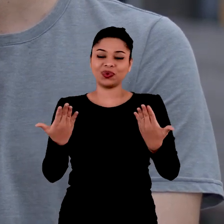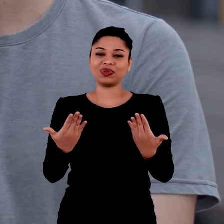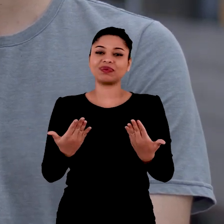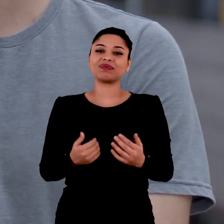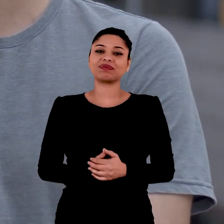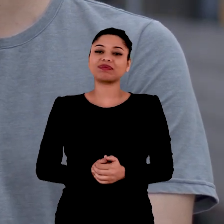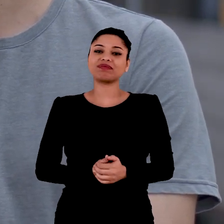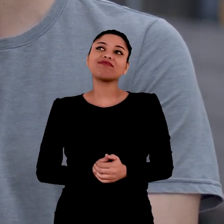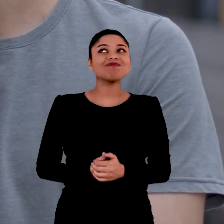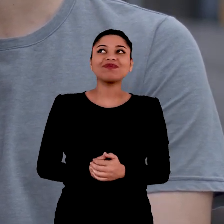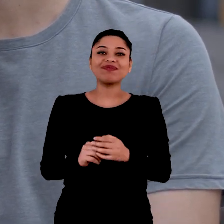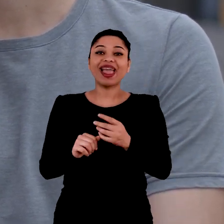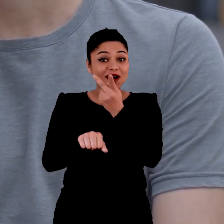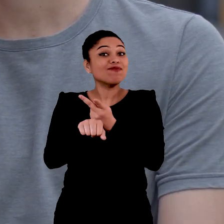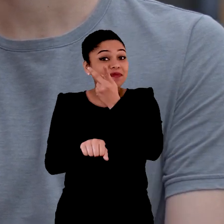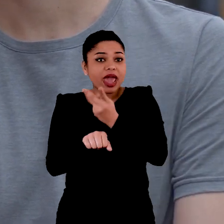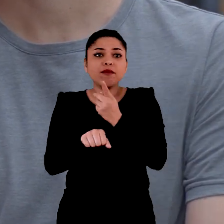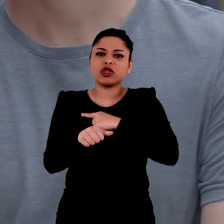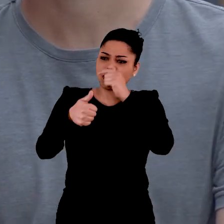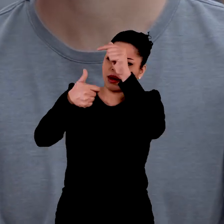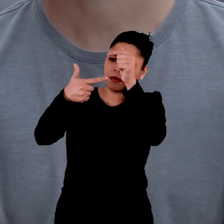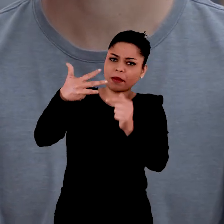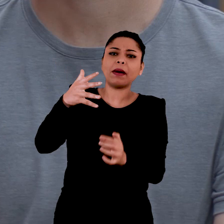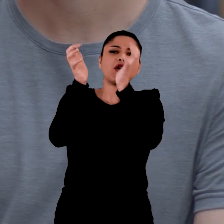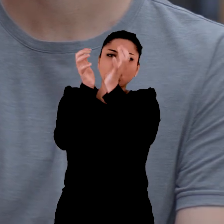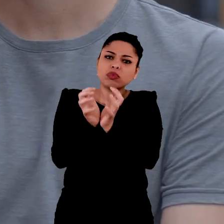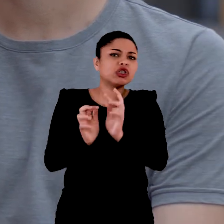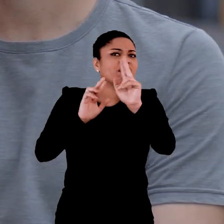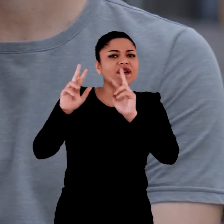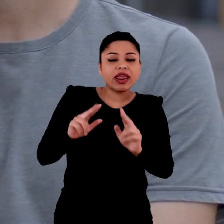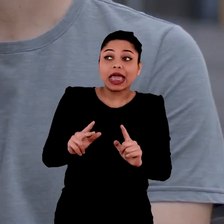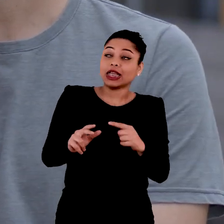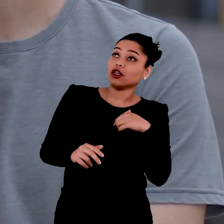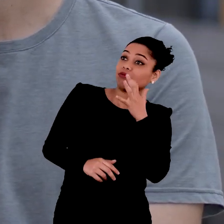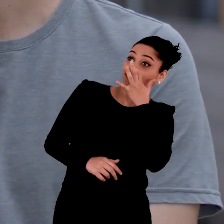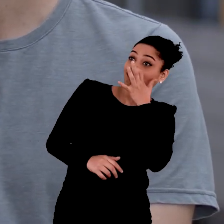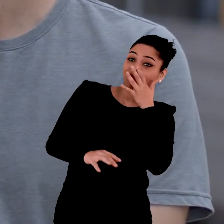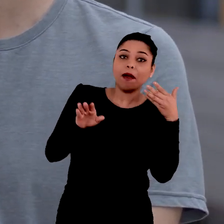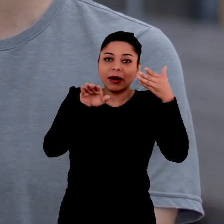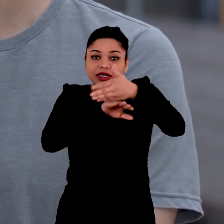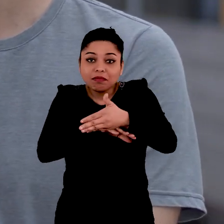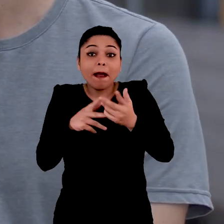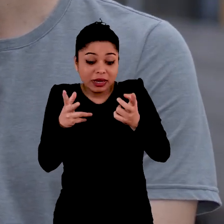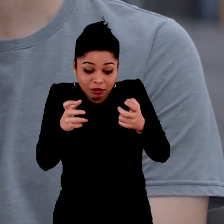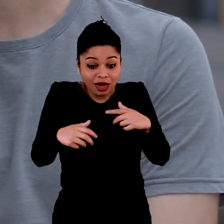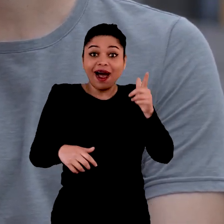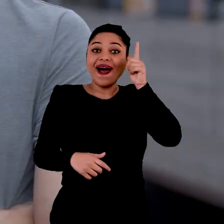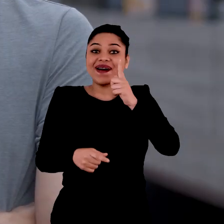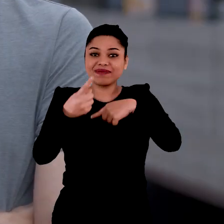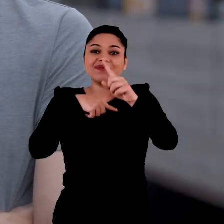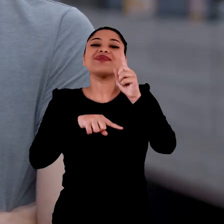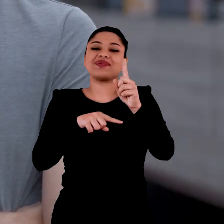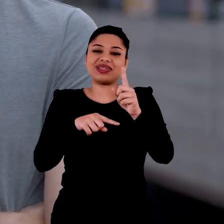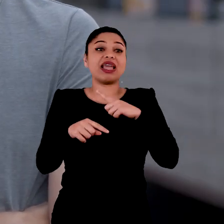meio de tantos outros e com tanta relevância, assim, no contexto social, nos lugares que eles estão. Estar